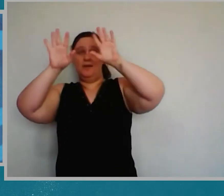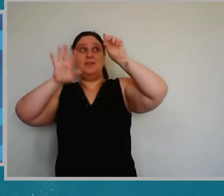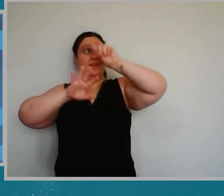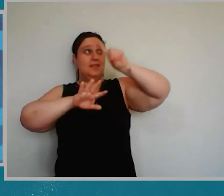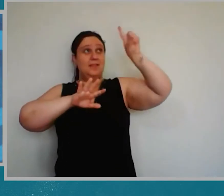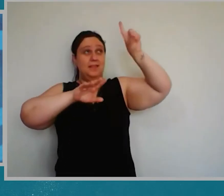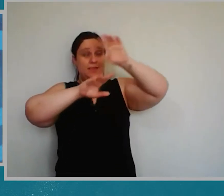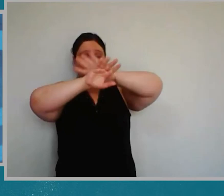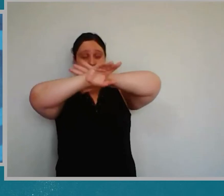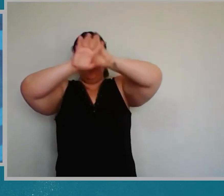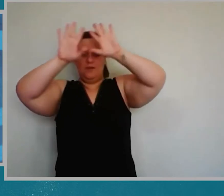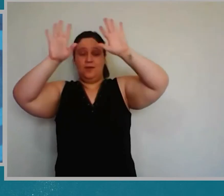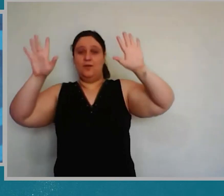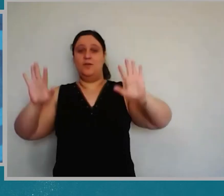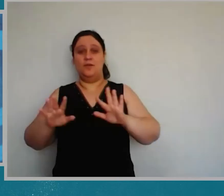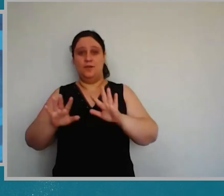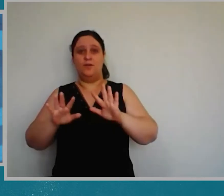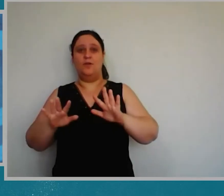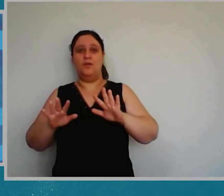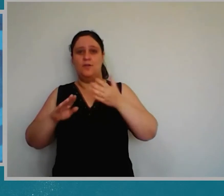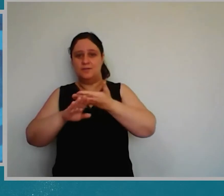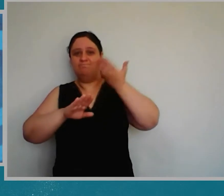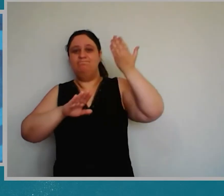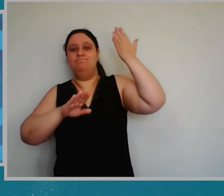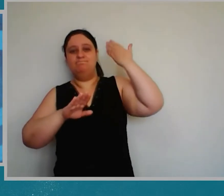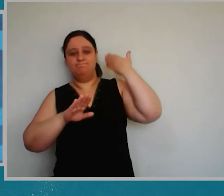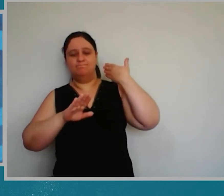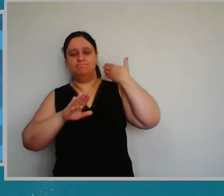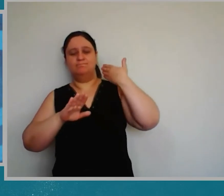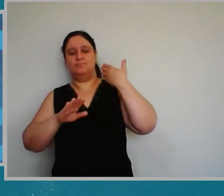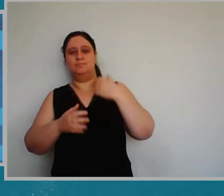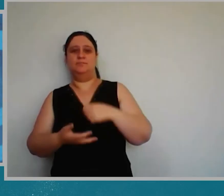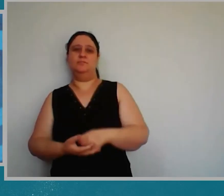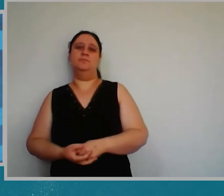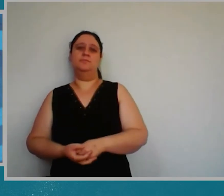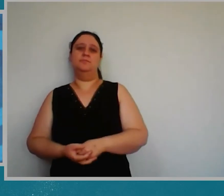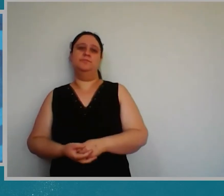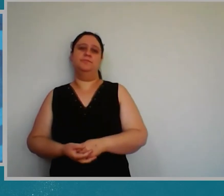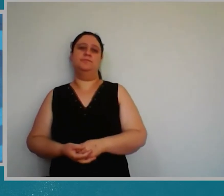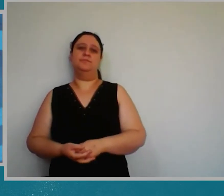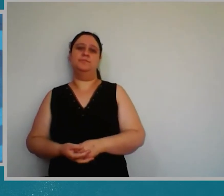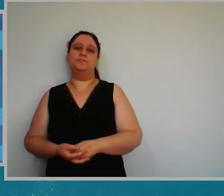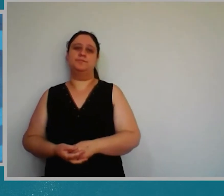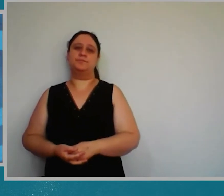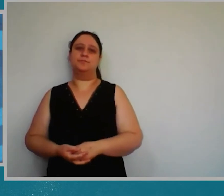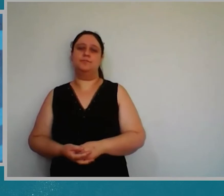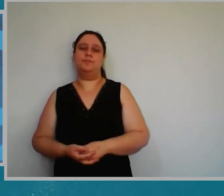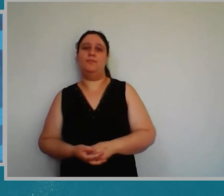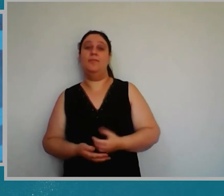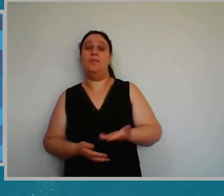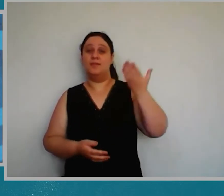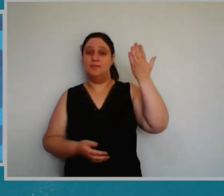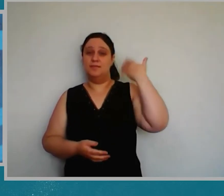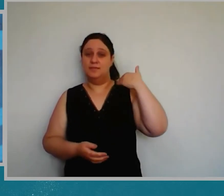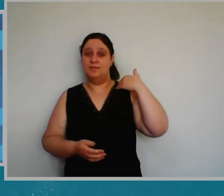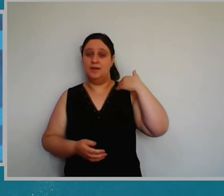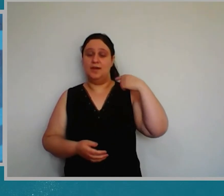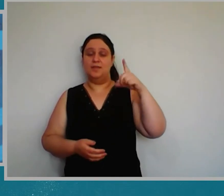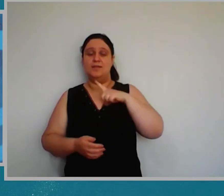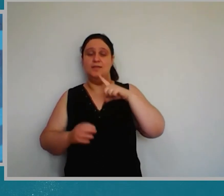a tua retaguarda. A retaguarda sua será a glória do Senhor.